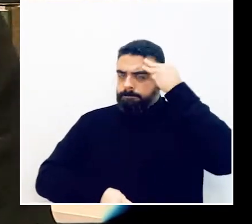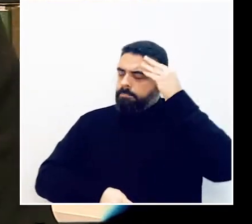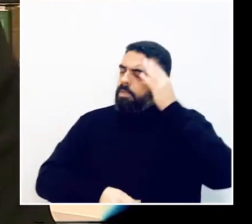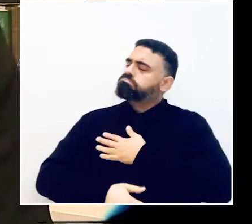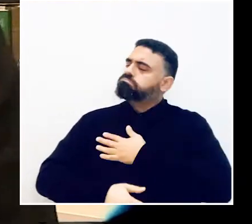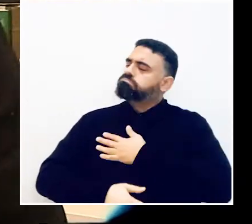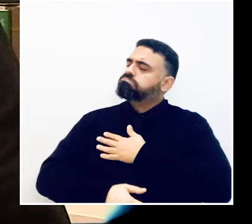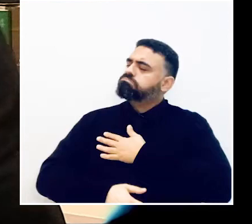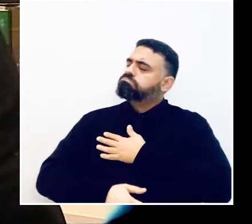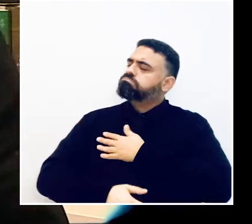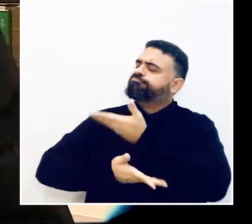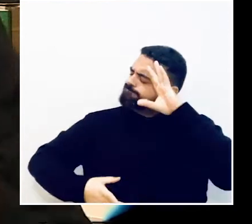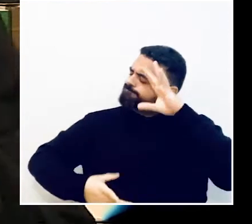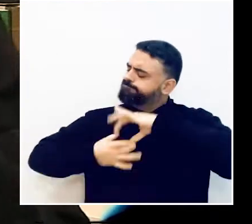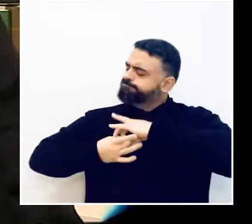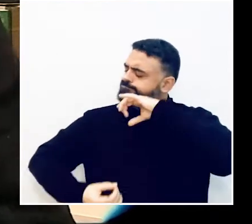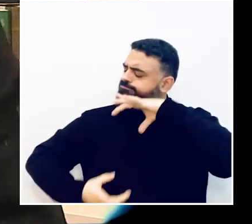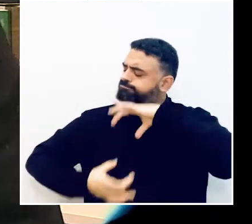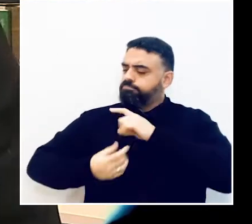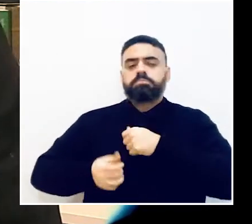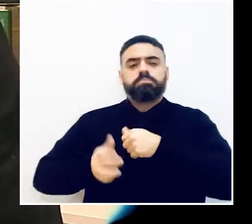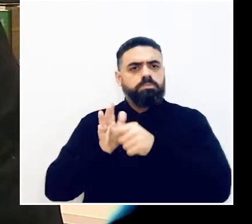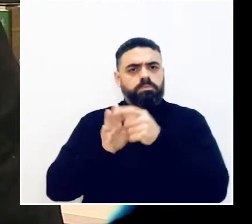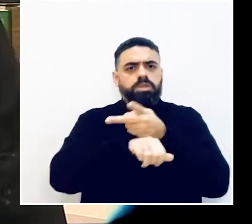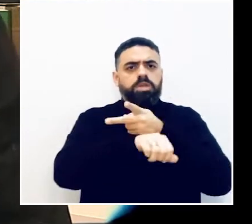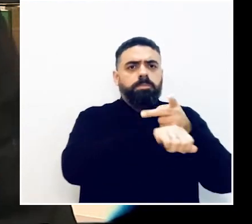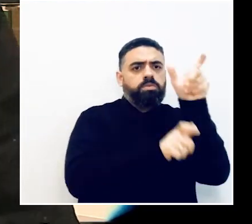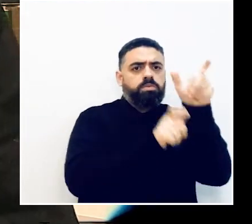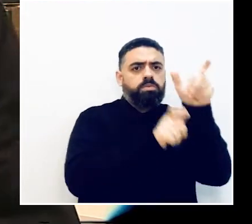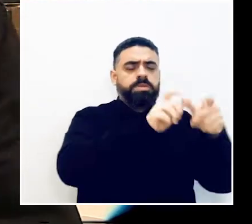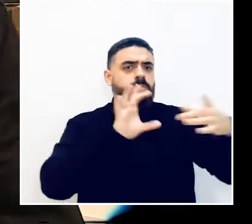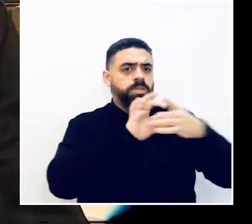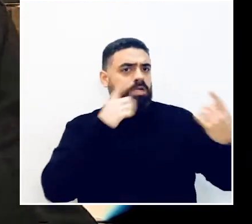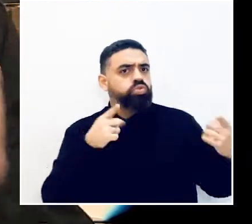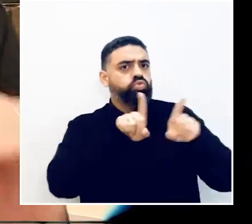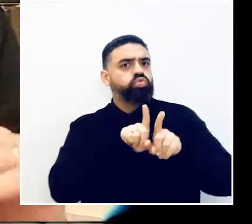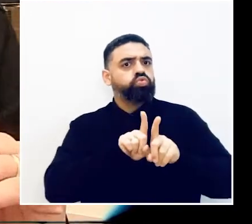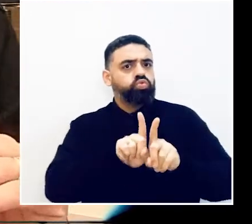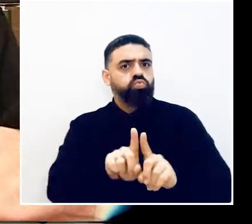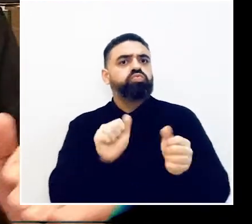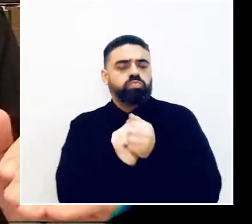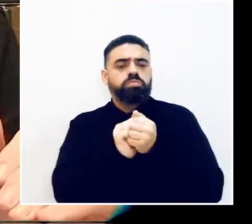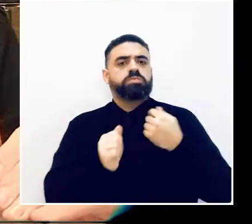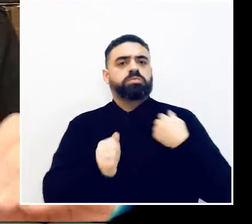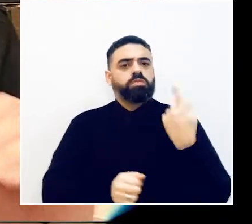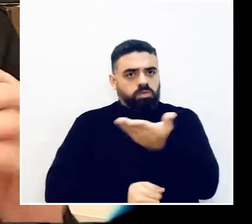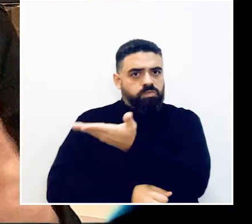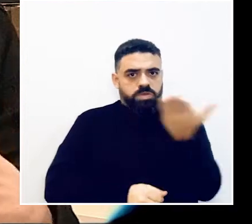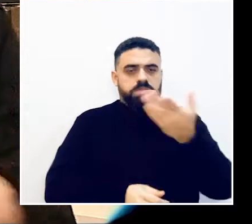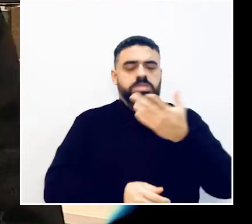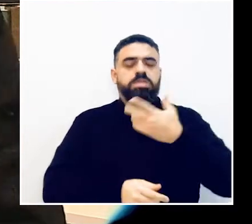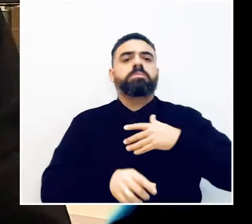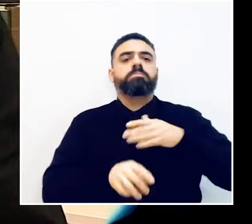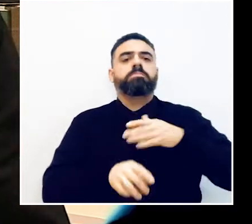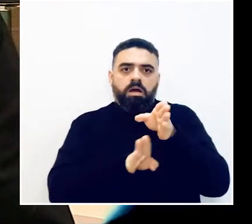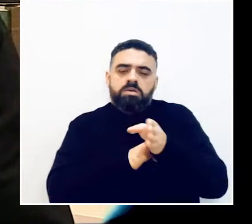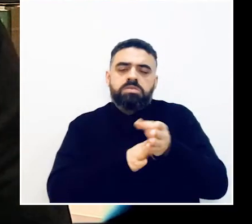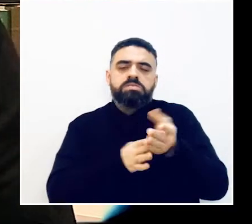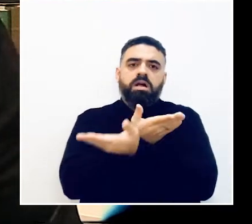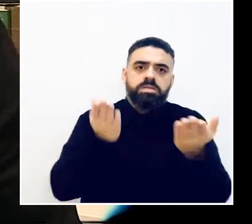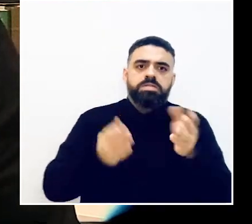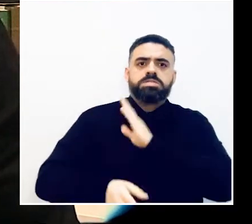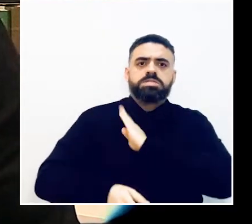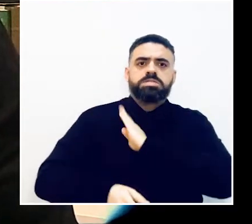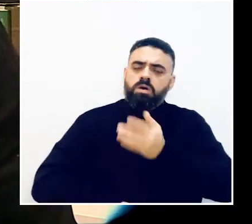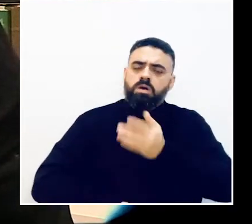primeiro, mais básico de tudo sonde o seu coração, procure pessoas que vão estar junto de você